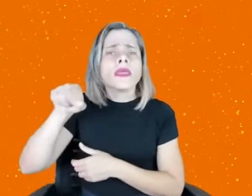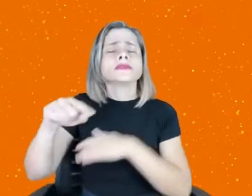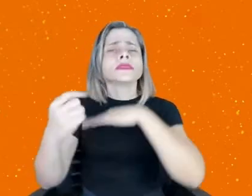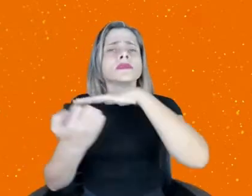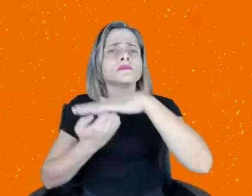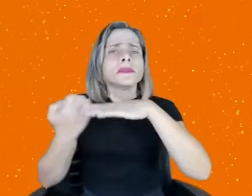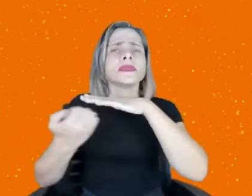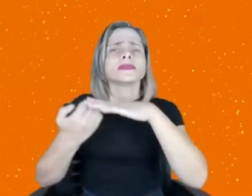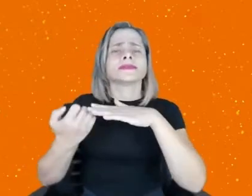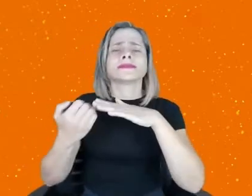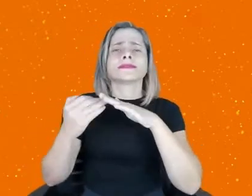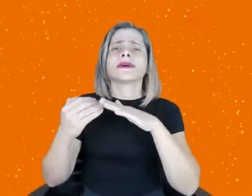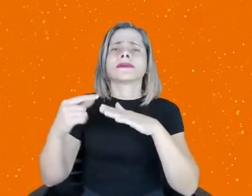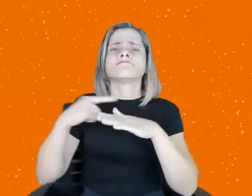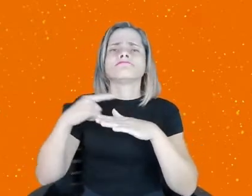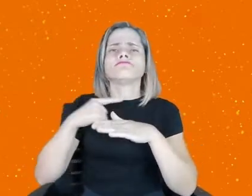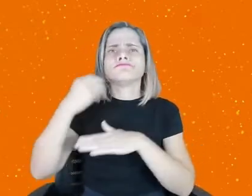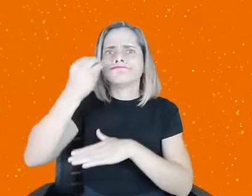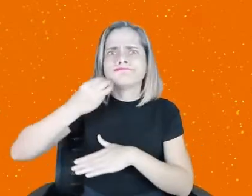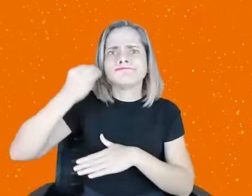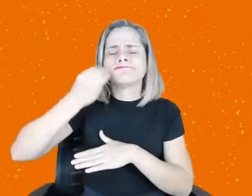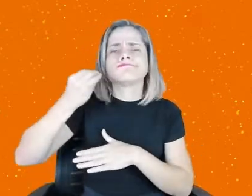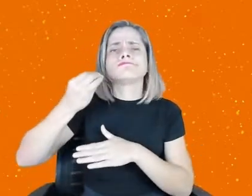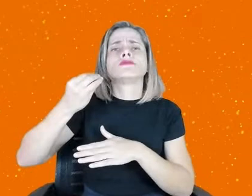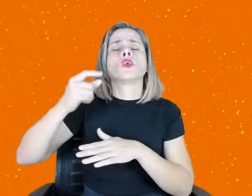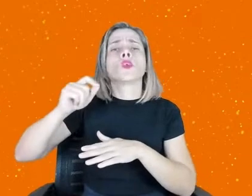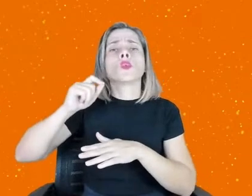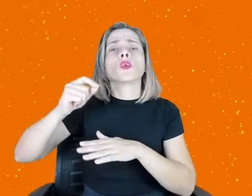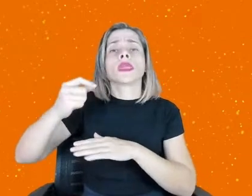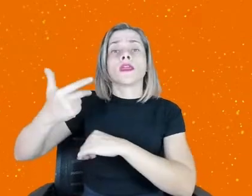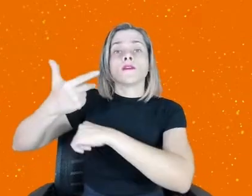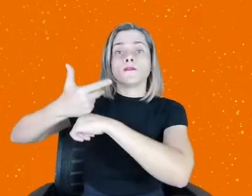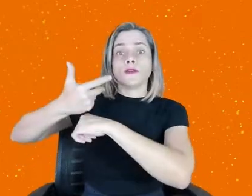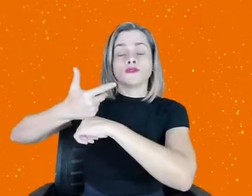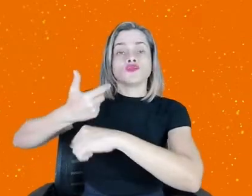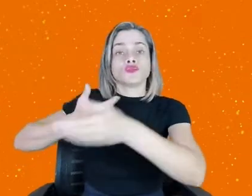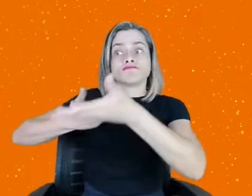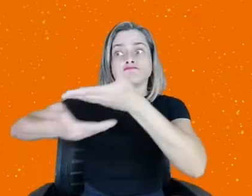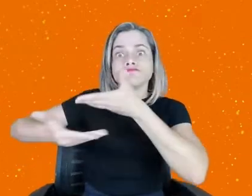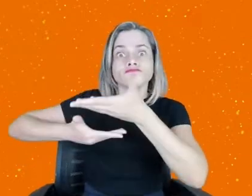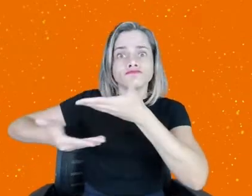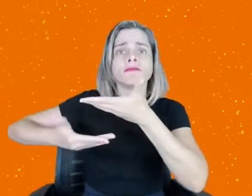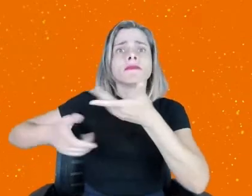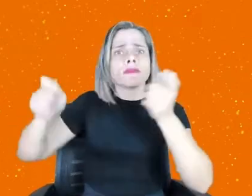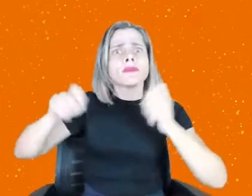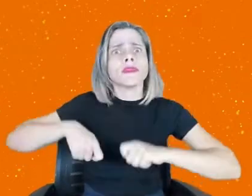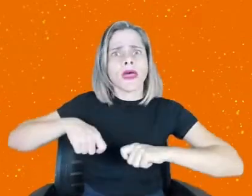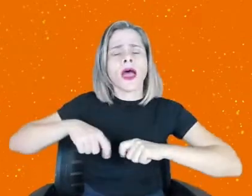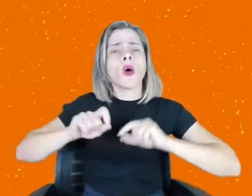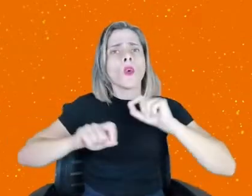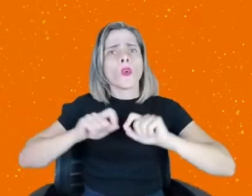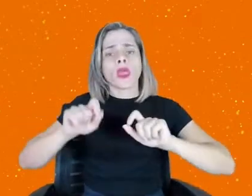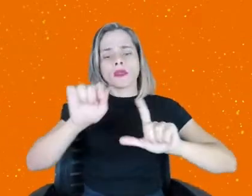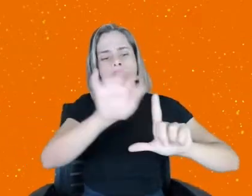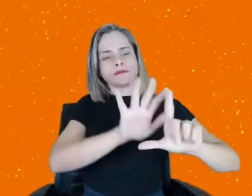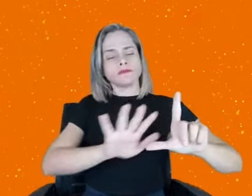E aí você consegue fazer esse tipo de atividade é dentro da programação Então você tá rodando um programa